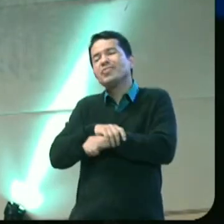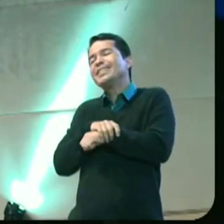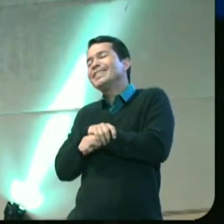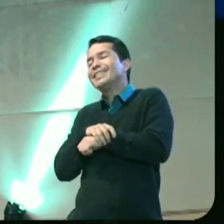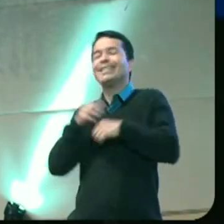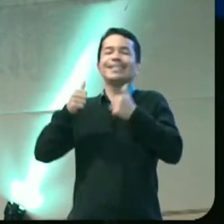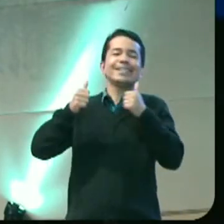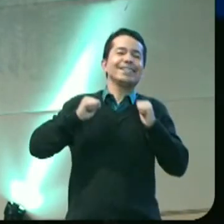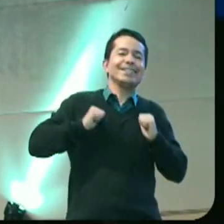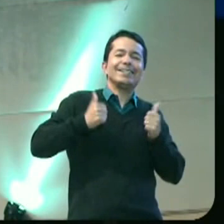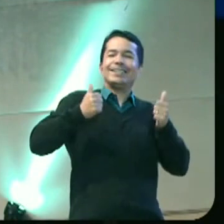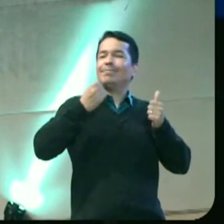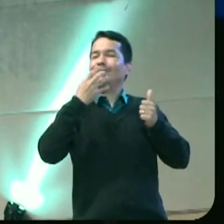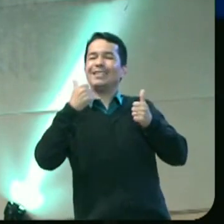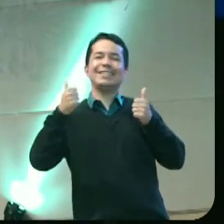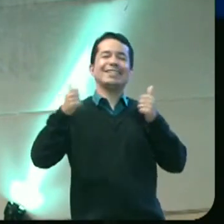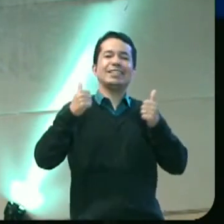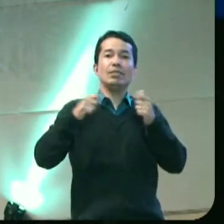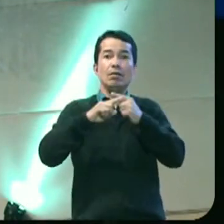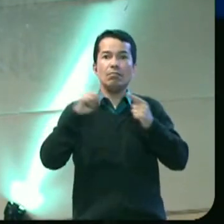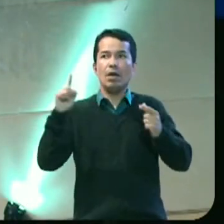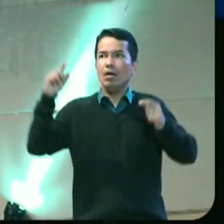estavam perdendo o controle.